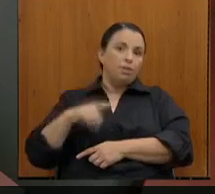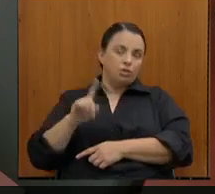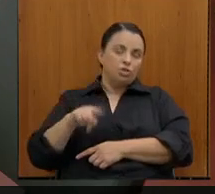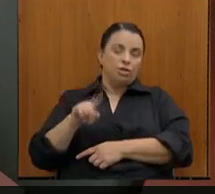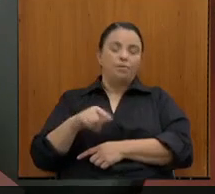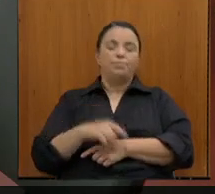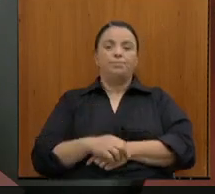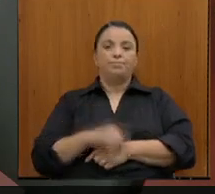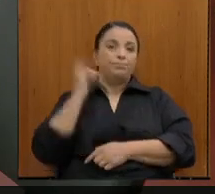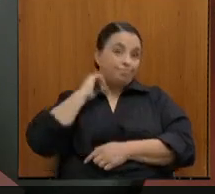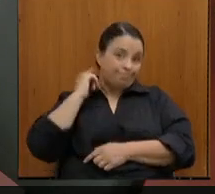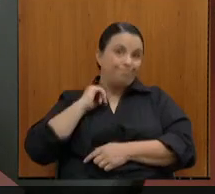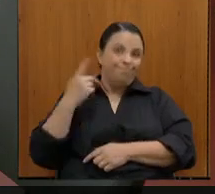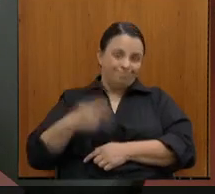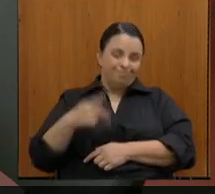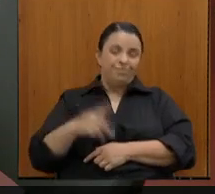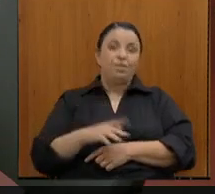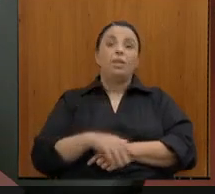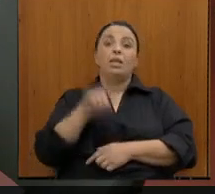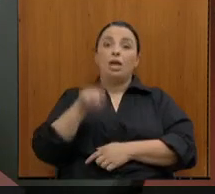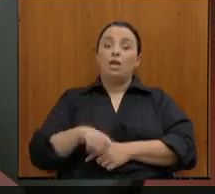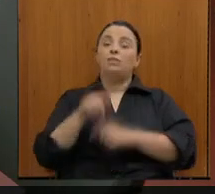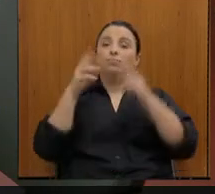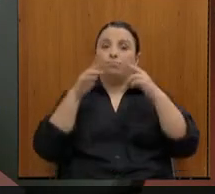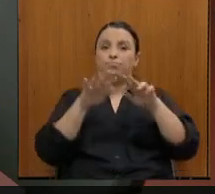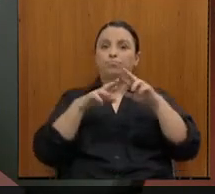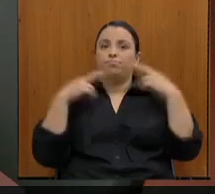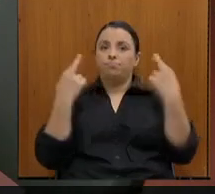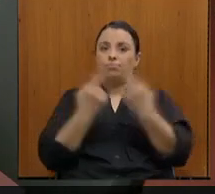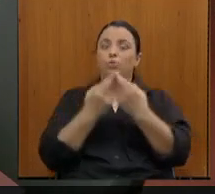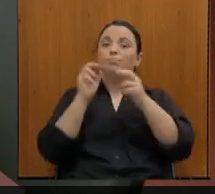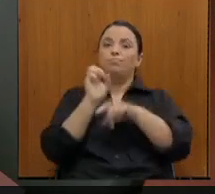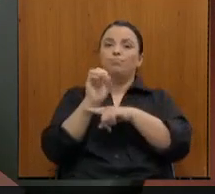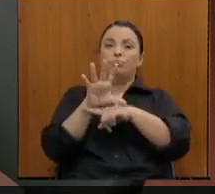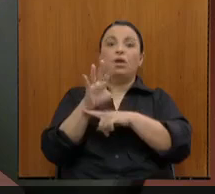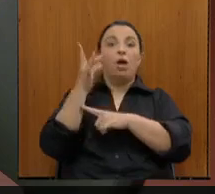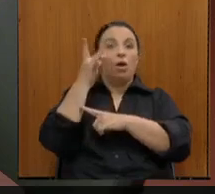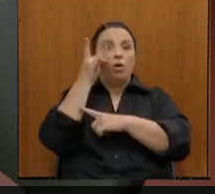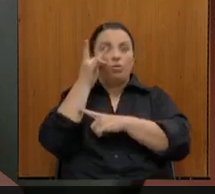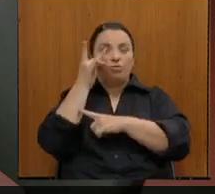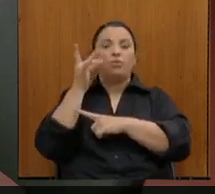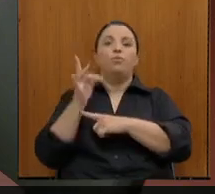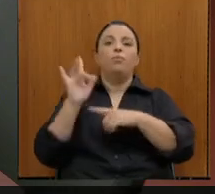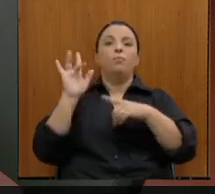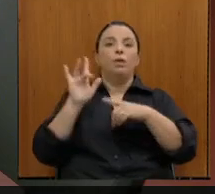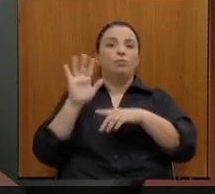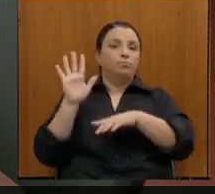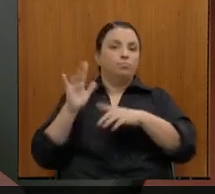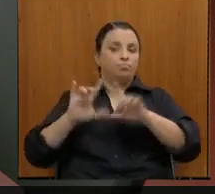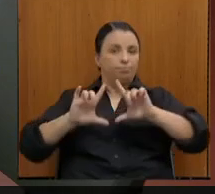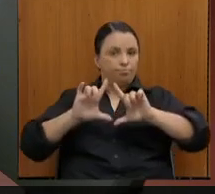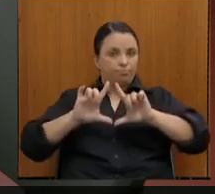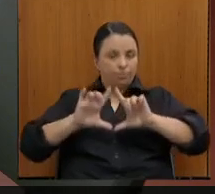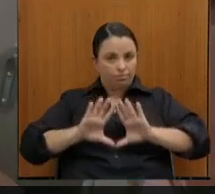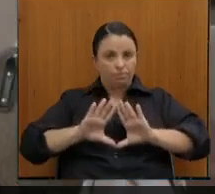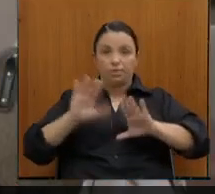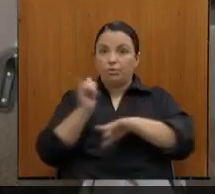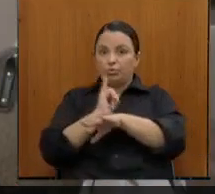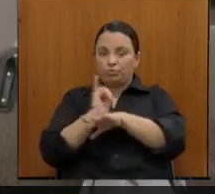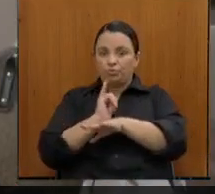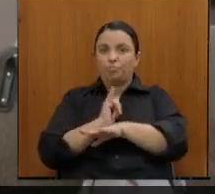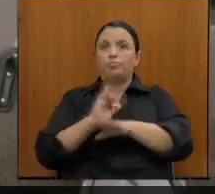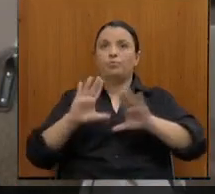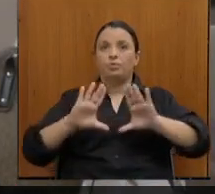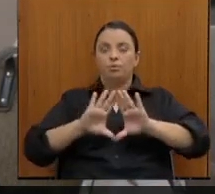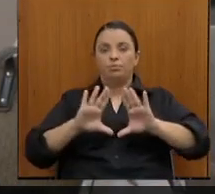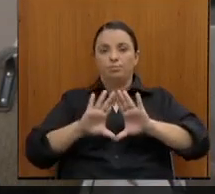internet neste debate usuário poderá encaminhar perguntas aos parlamentares os convidados além